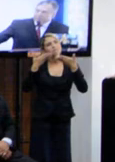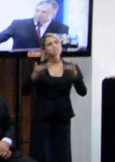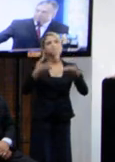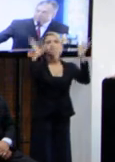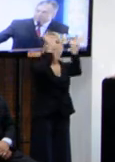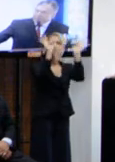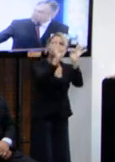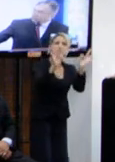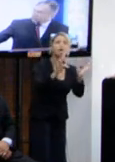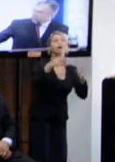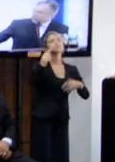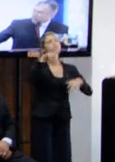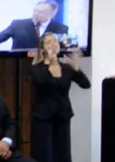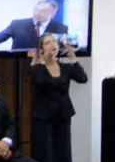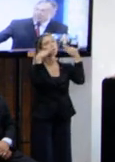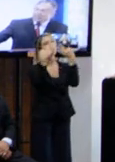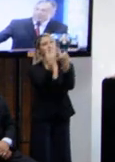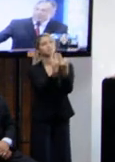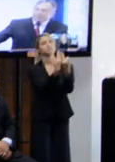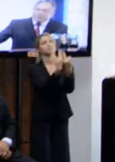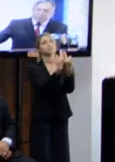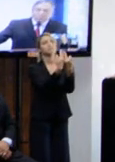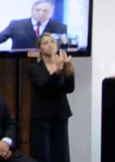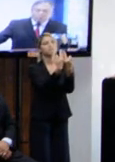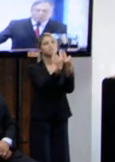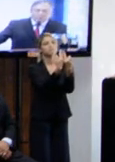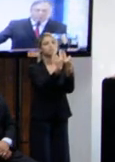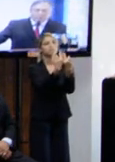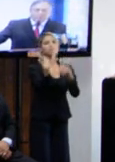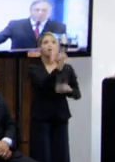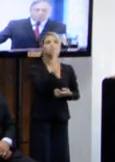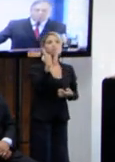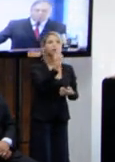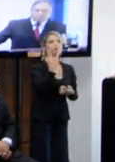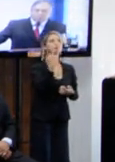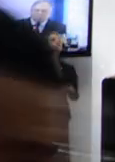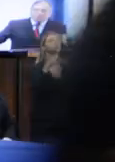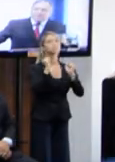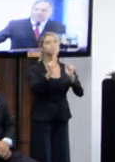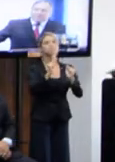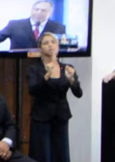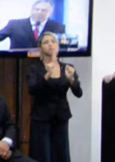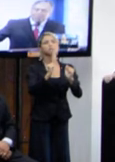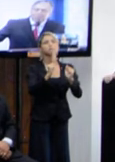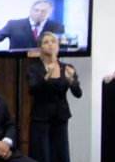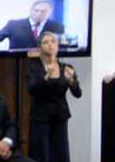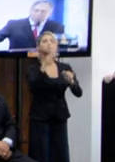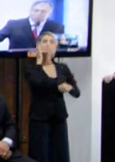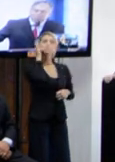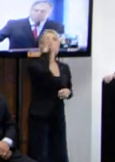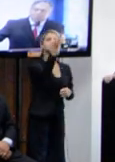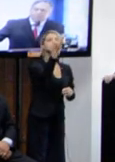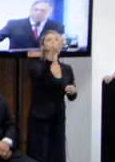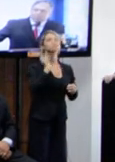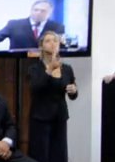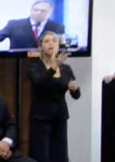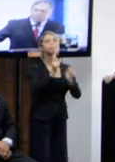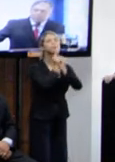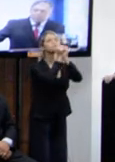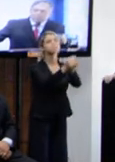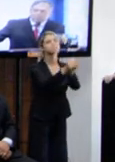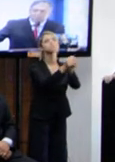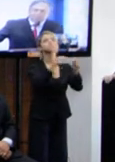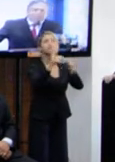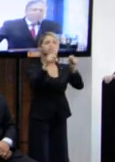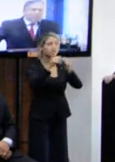você, para sua esposa, para sua filha, e que a gente possa, no futuro, caminharmos juntos em prol de uma